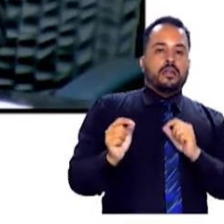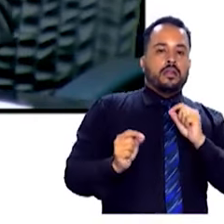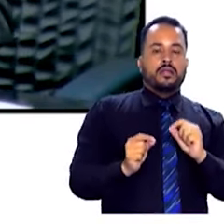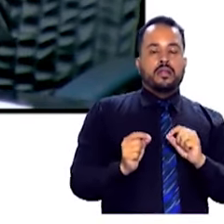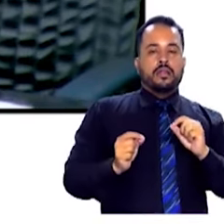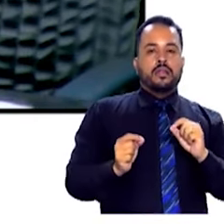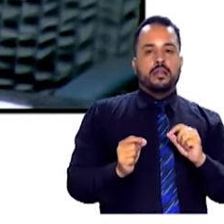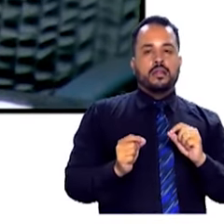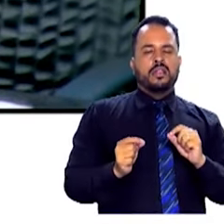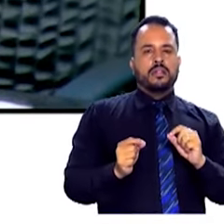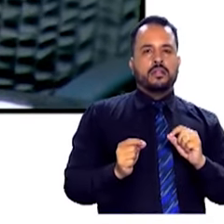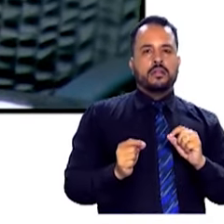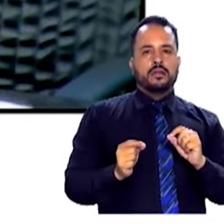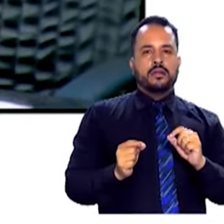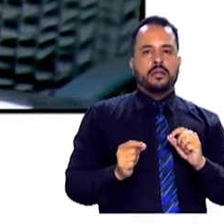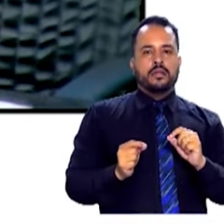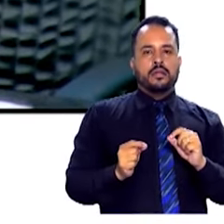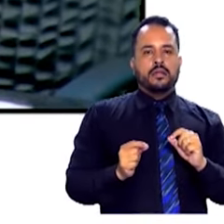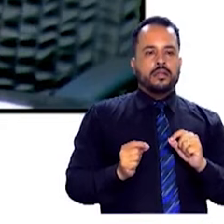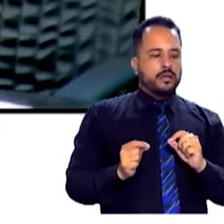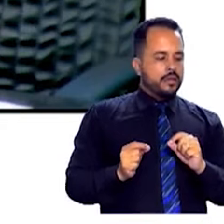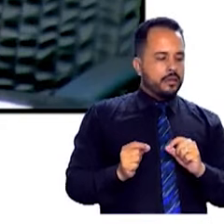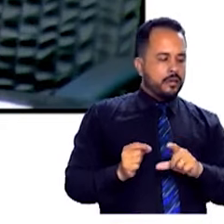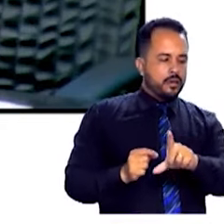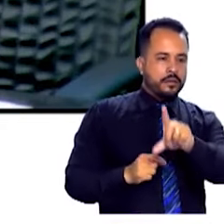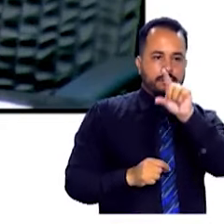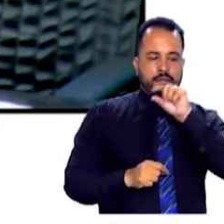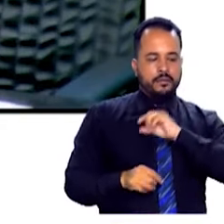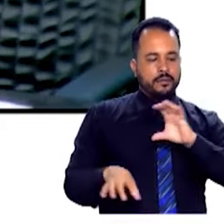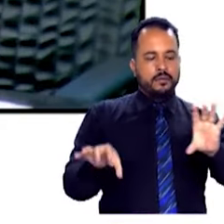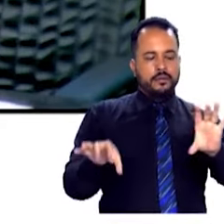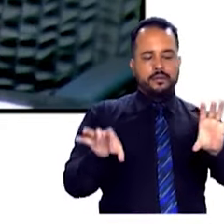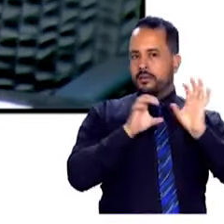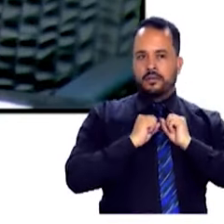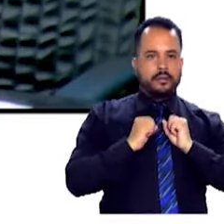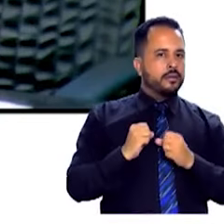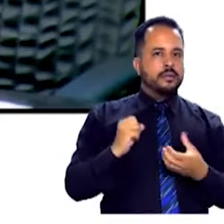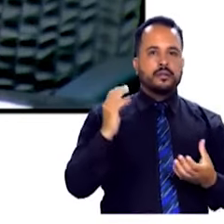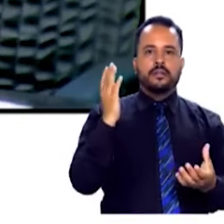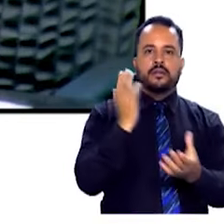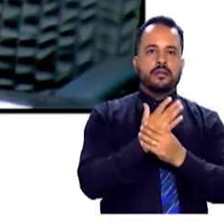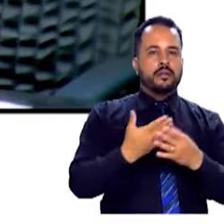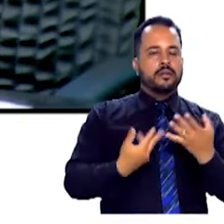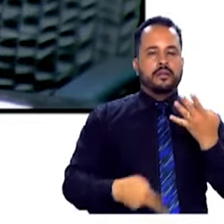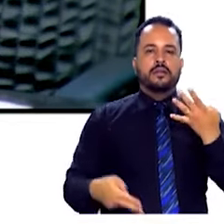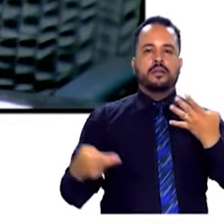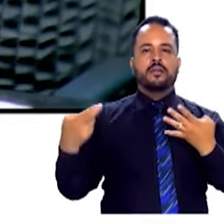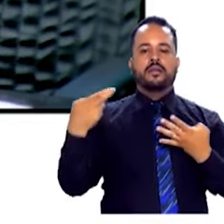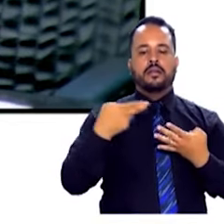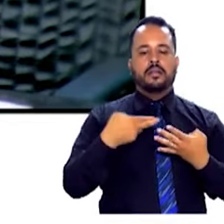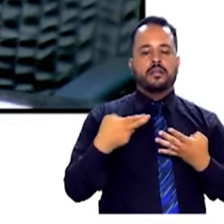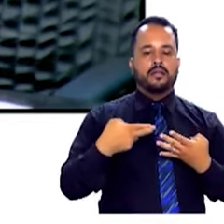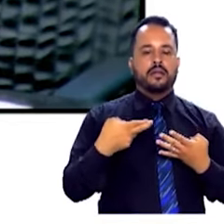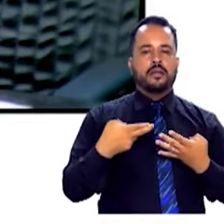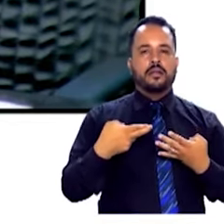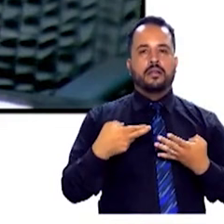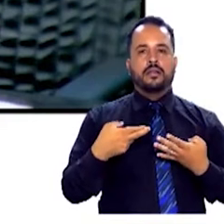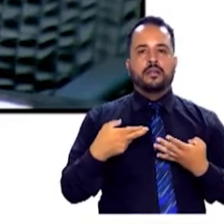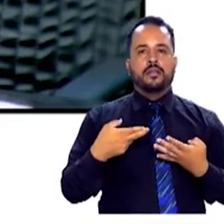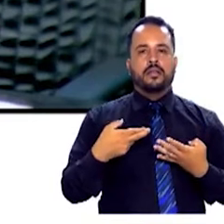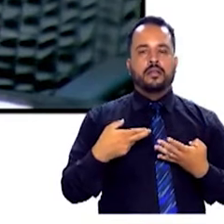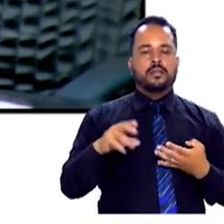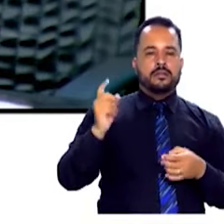inadmissibilidade e aí a suprema corte Argentina eh se viu diante de uma situação eh tão difícil quanto comum